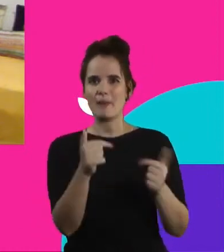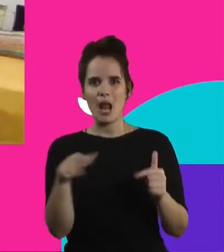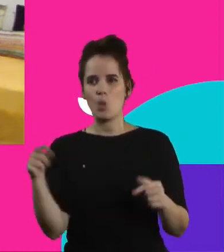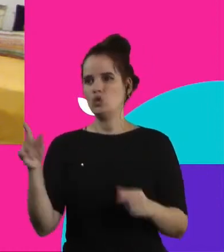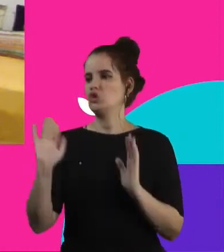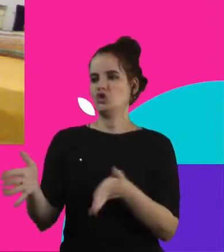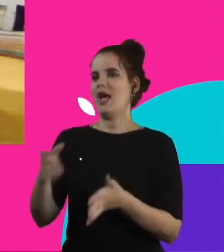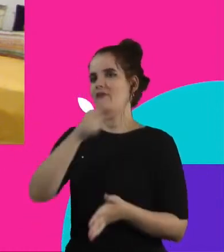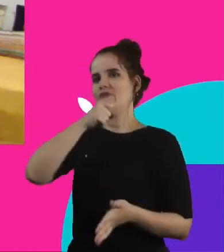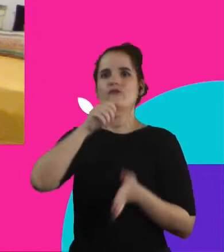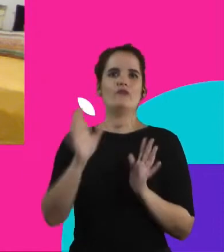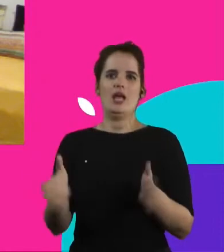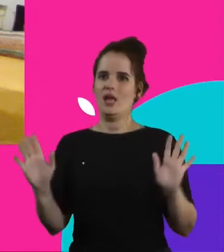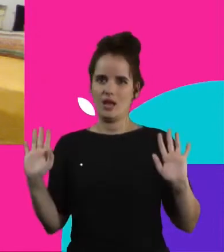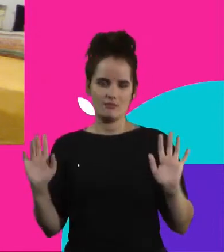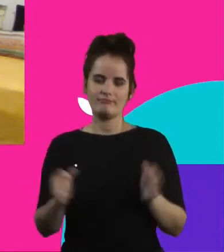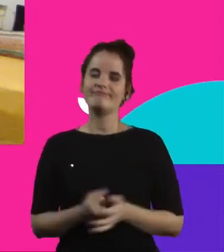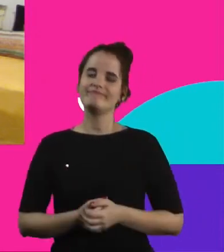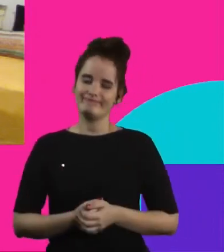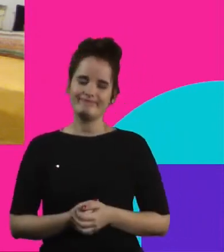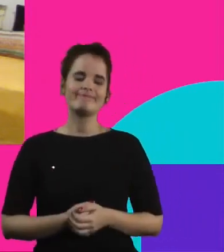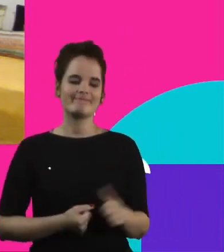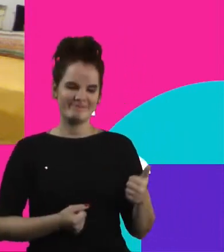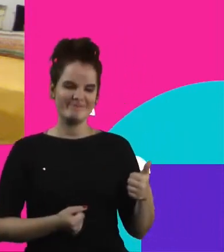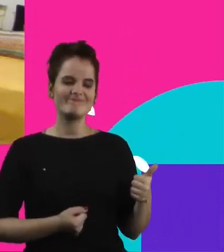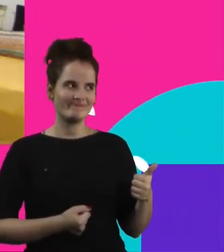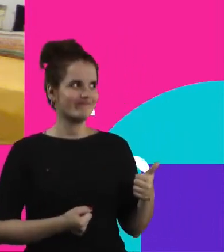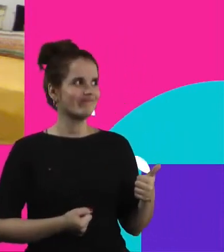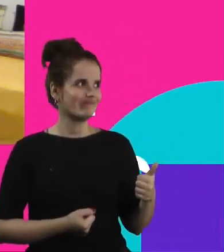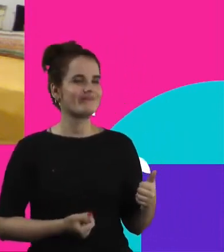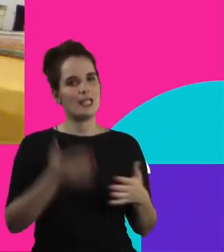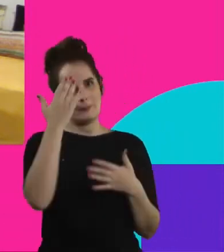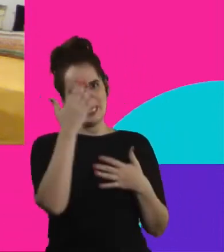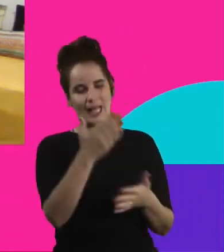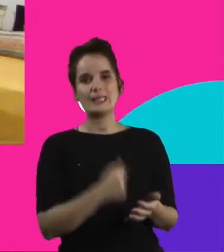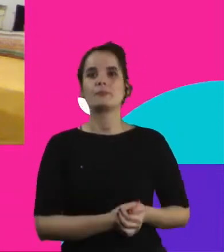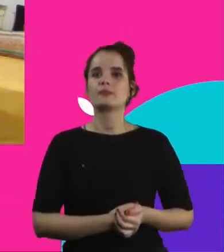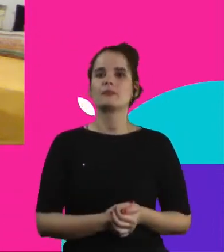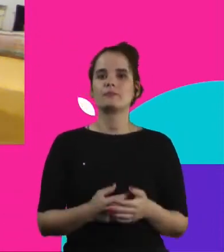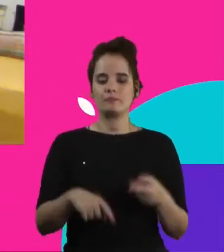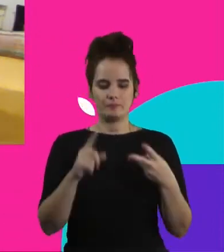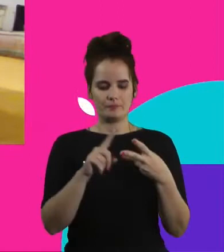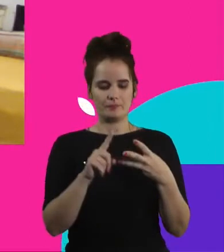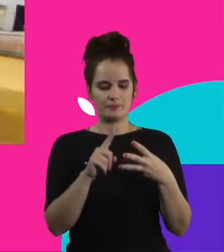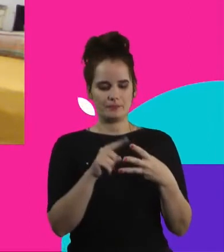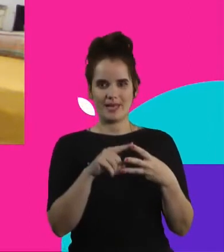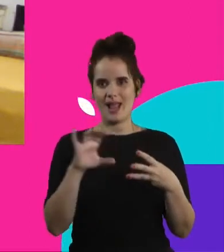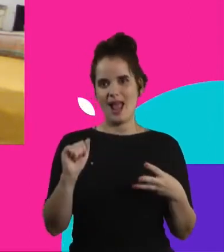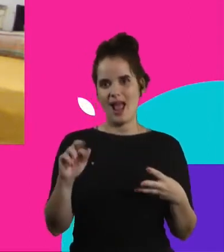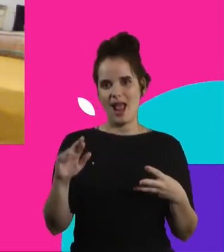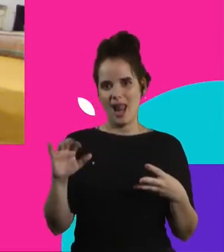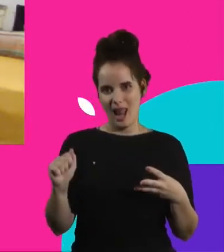velho. Uau, interessante. Obrigada. Seguiremos falando. Carla, nossa super parceira aqui